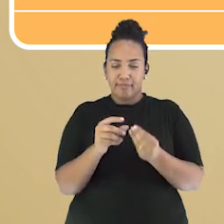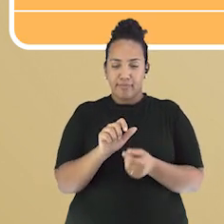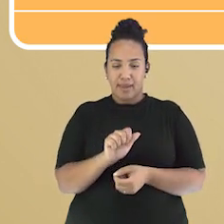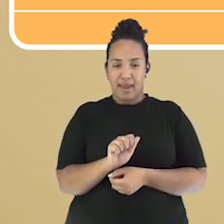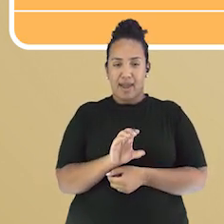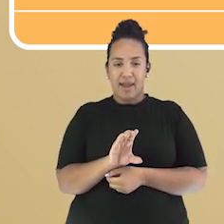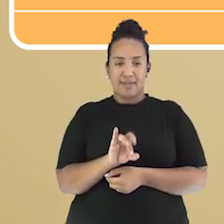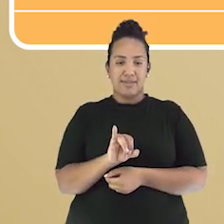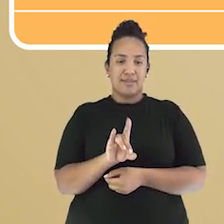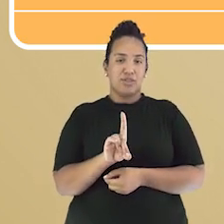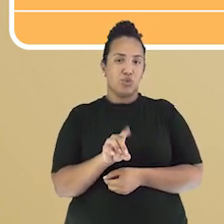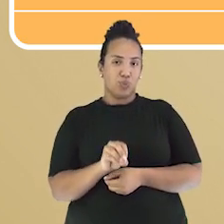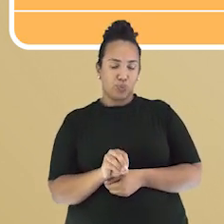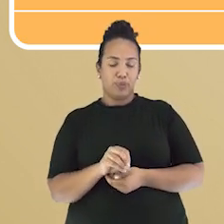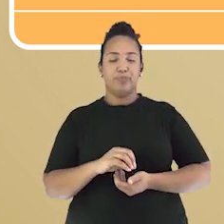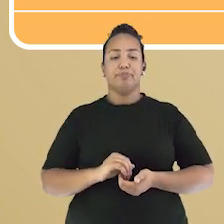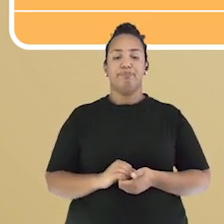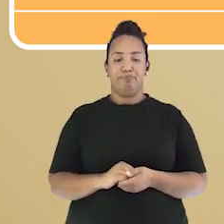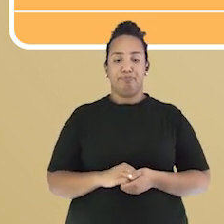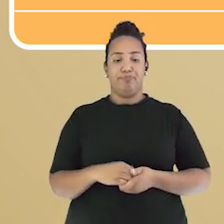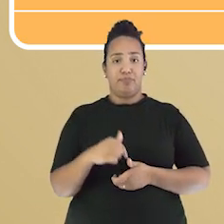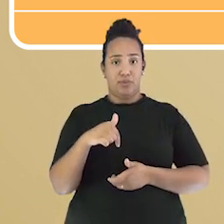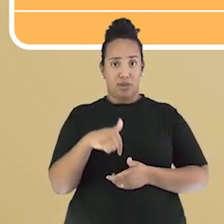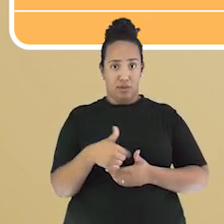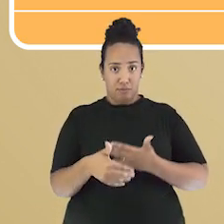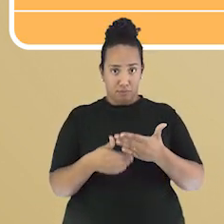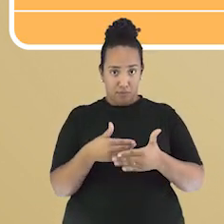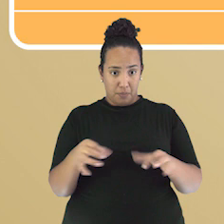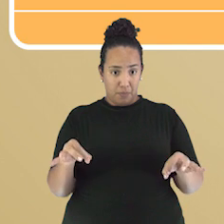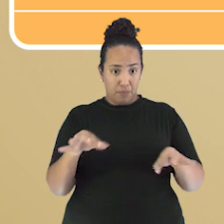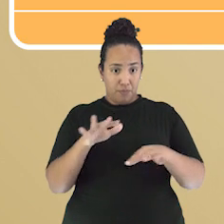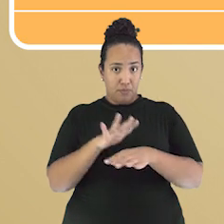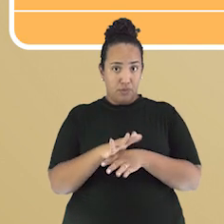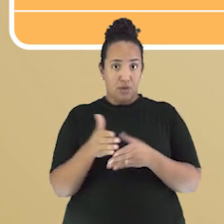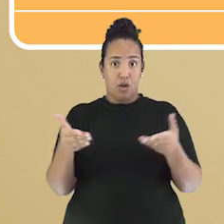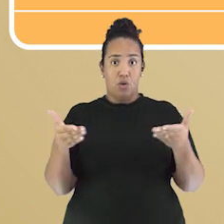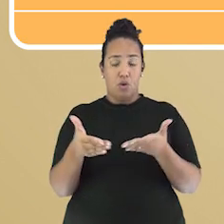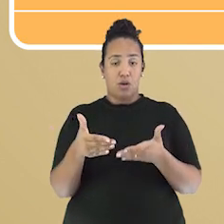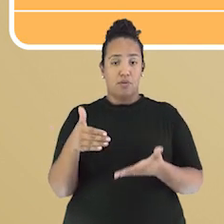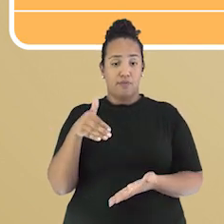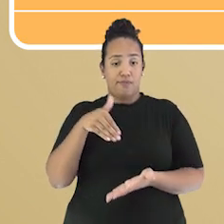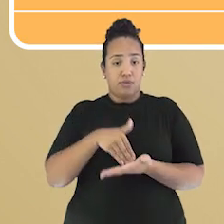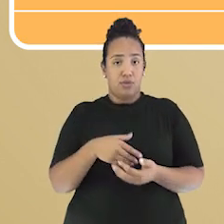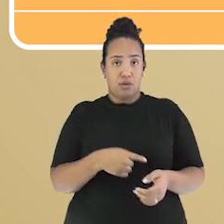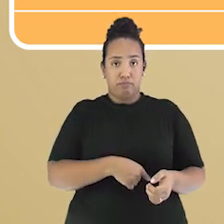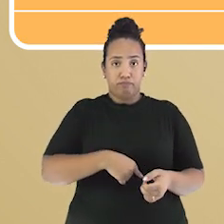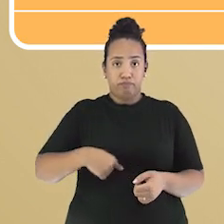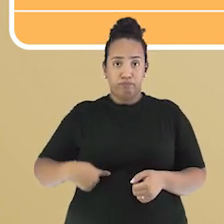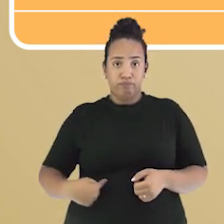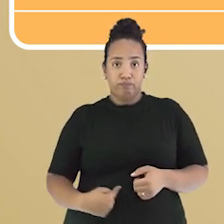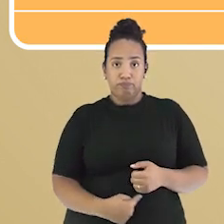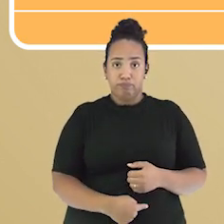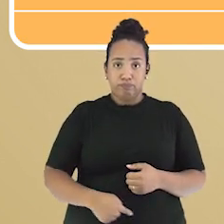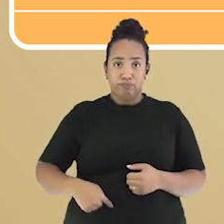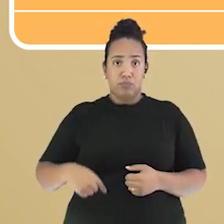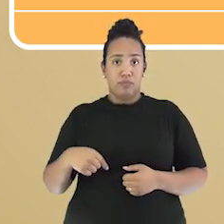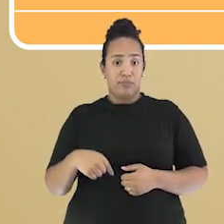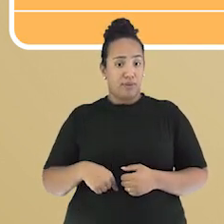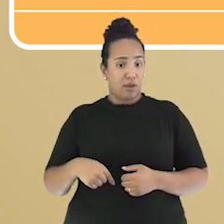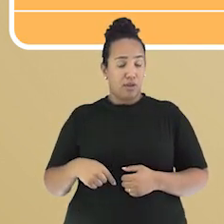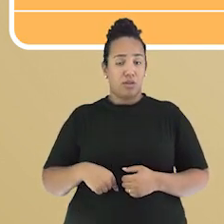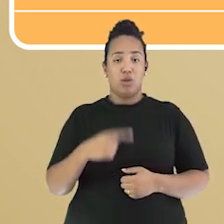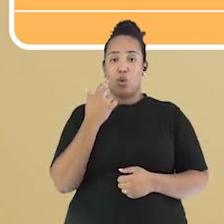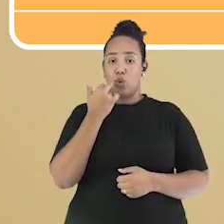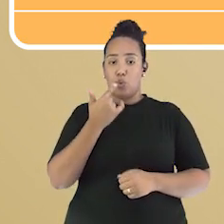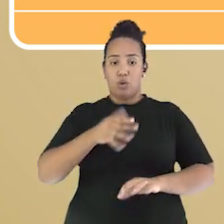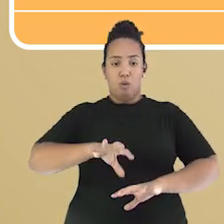que ali são liberados. Após esse processo, o destino é o intestino delgado. Nele, os nutrientes